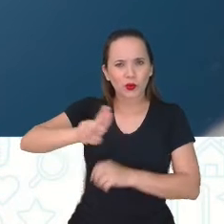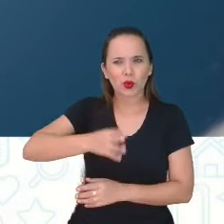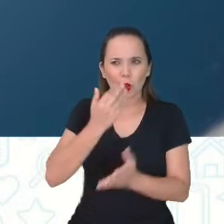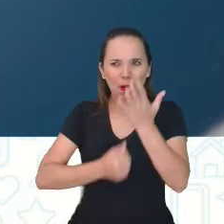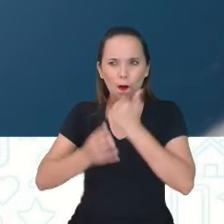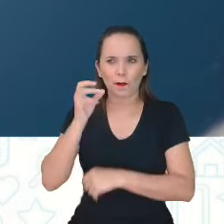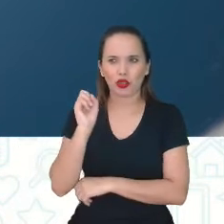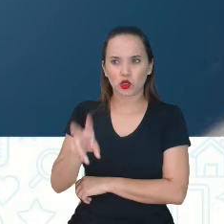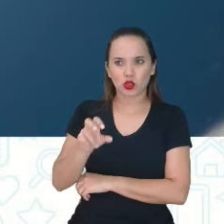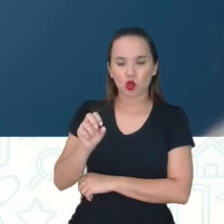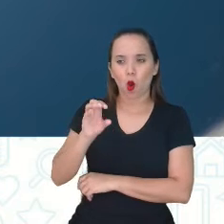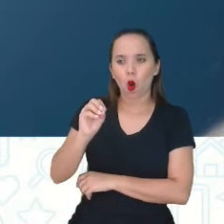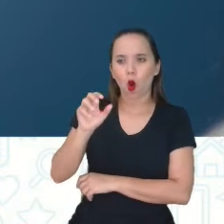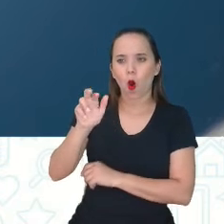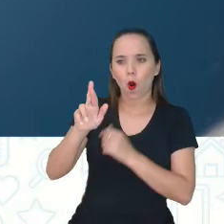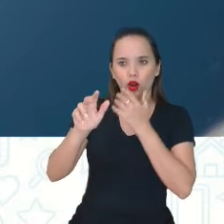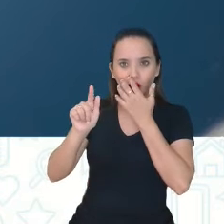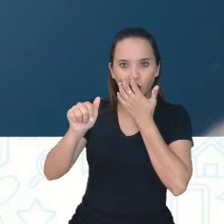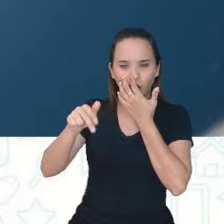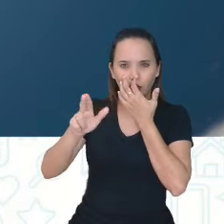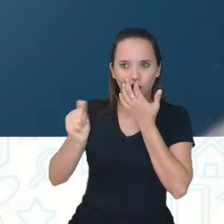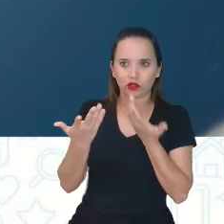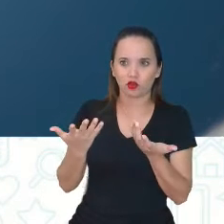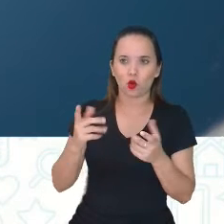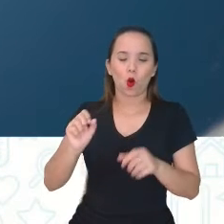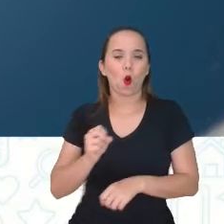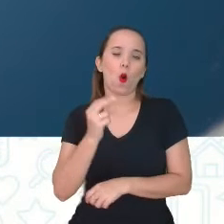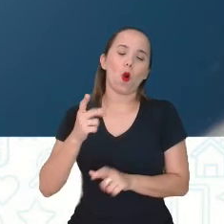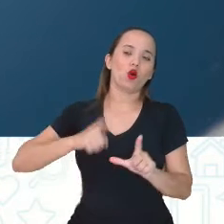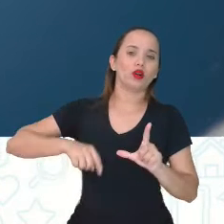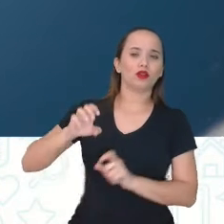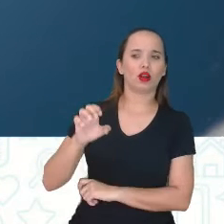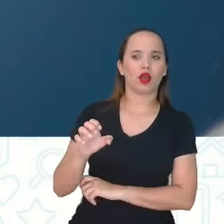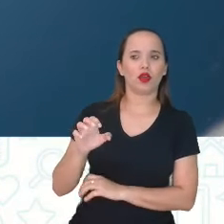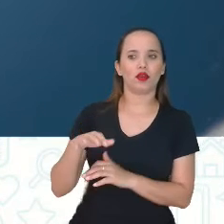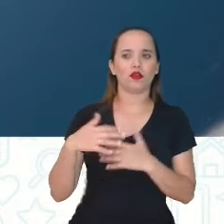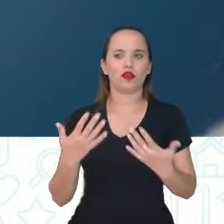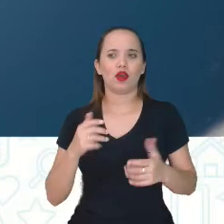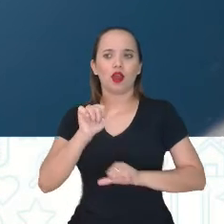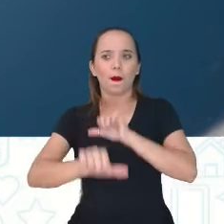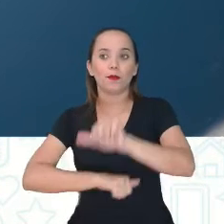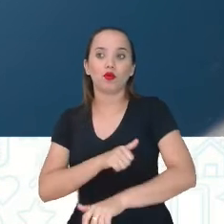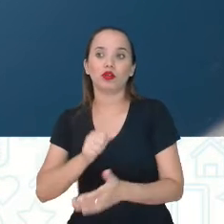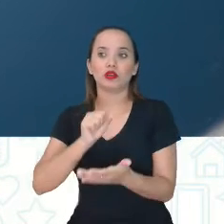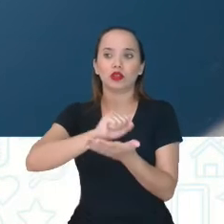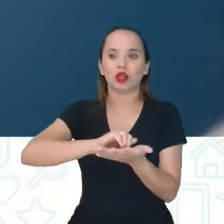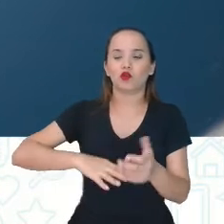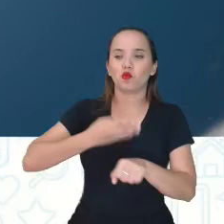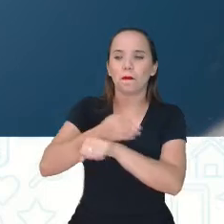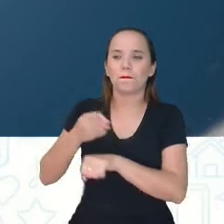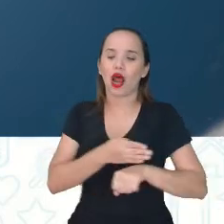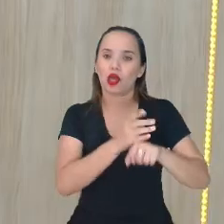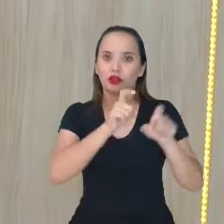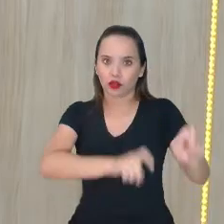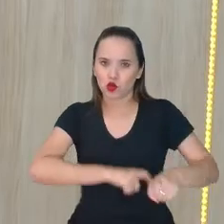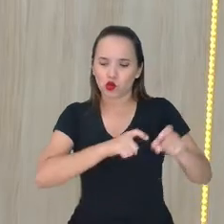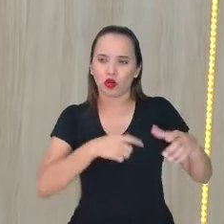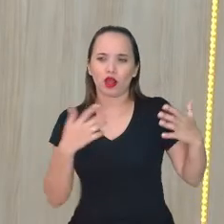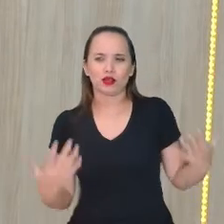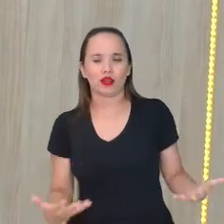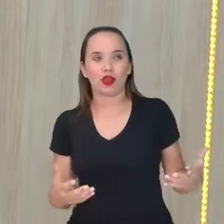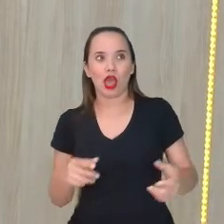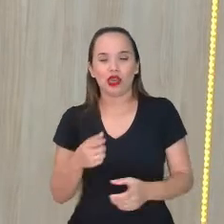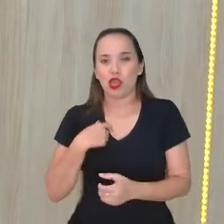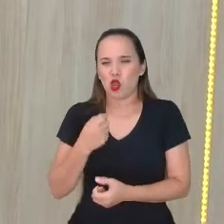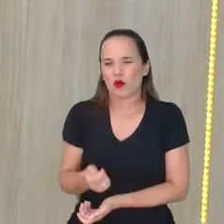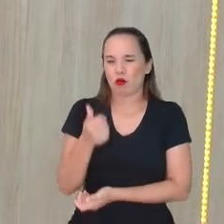atividades agropecuárias. Opa! E aí? Opa! E aí, o que é que você colocaria aí? Quase eu gritei bingo!